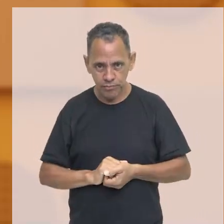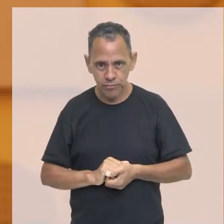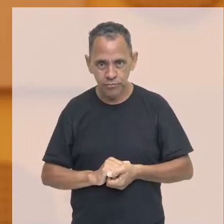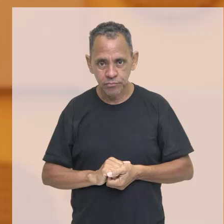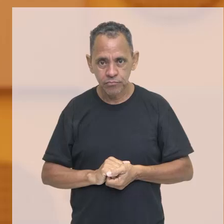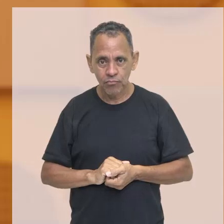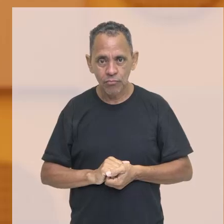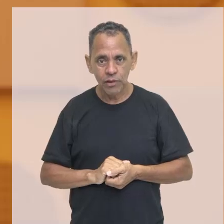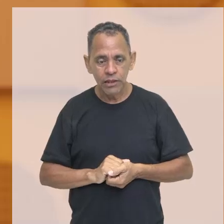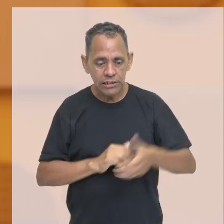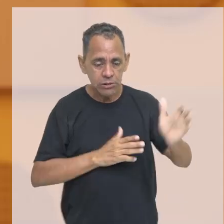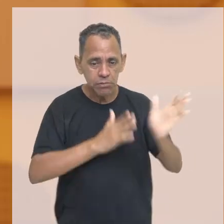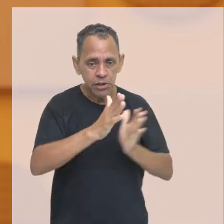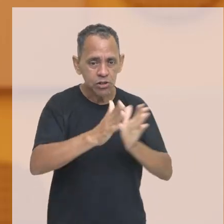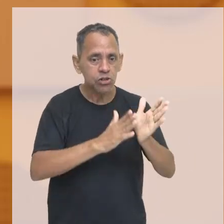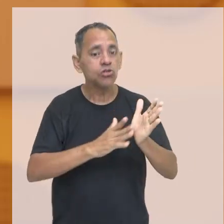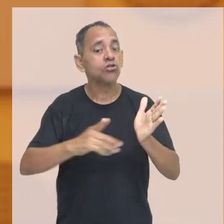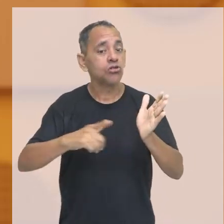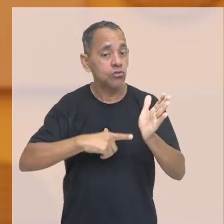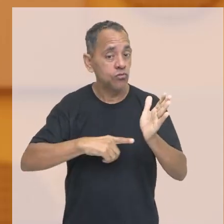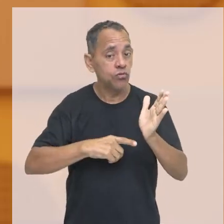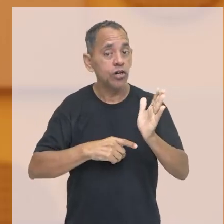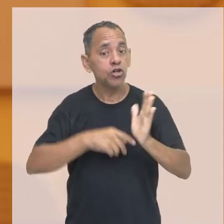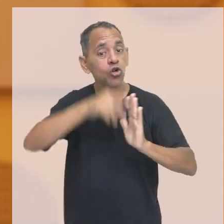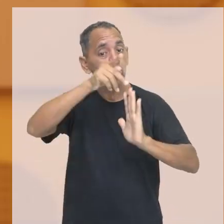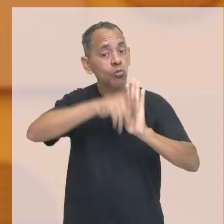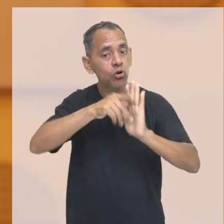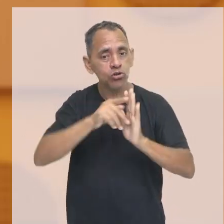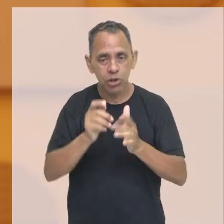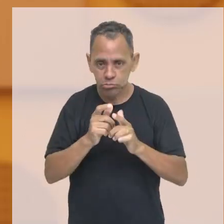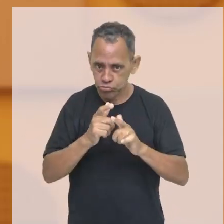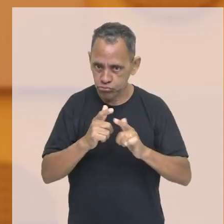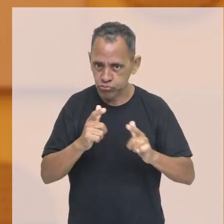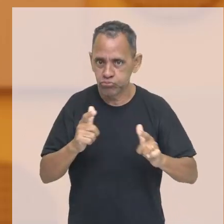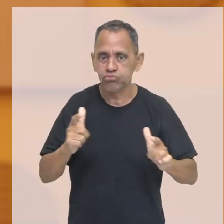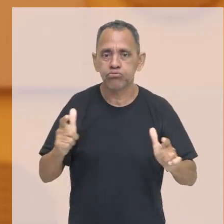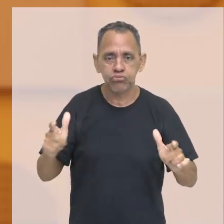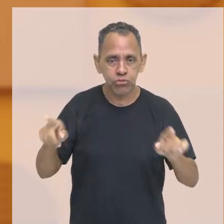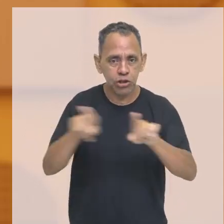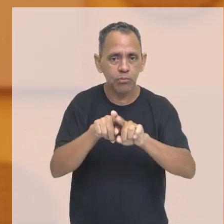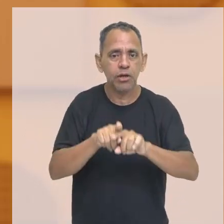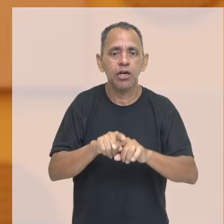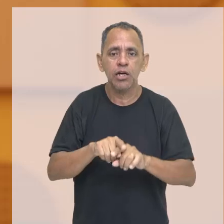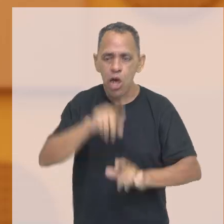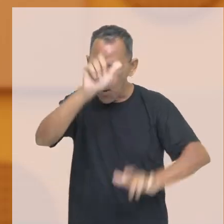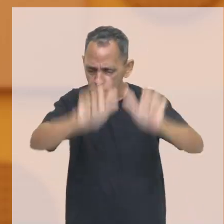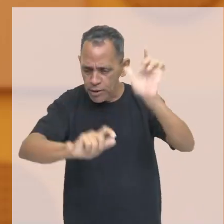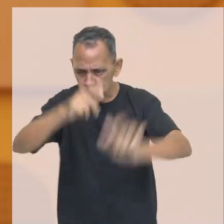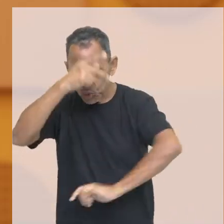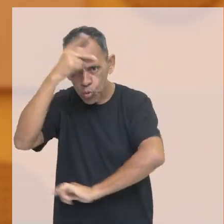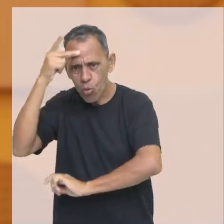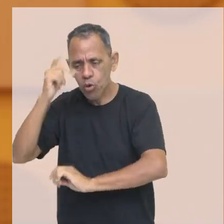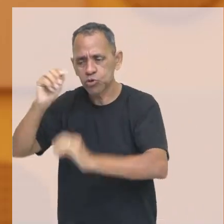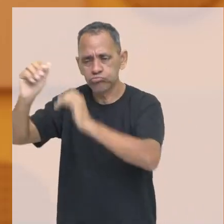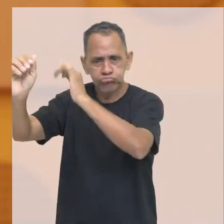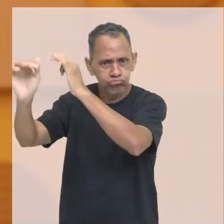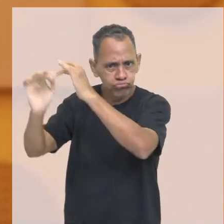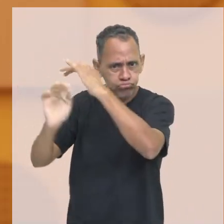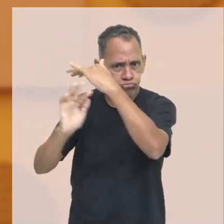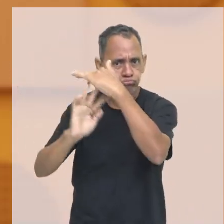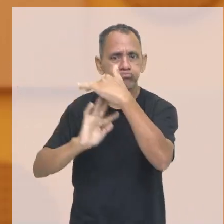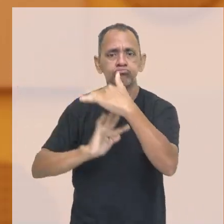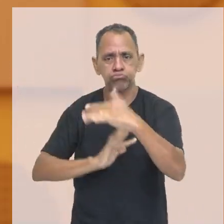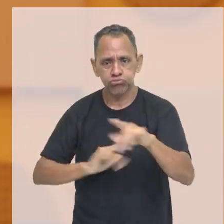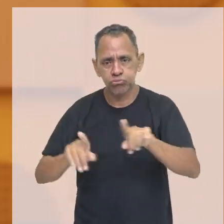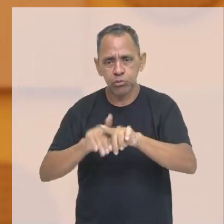os grandes projetos para a região. Inclusive, grandes ondas migratórias vieram para a região e estimuladas pelos grandes